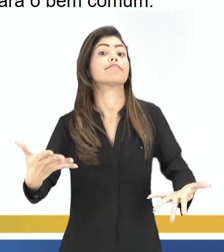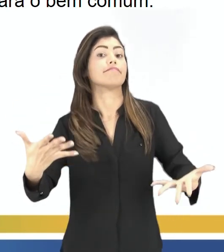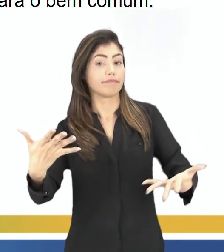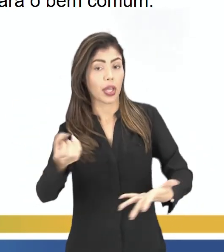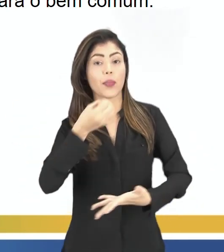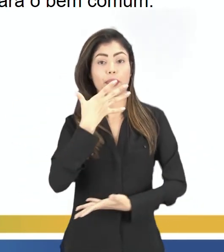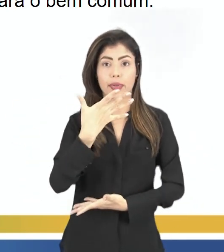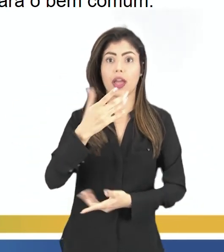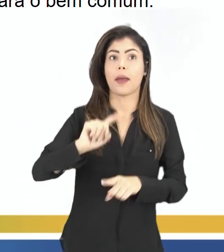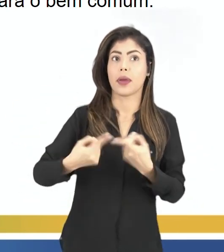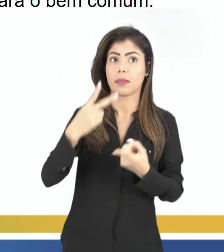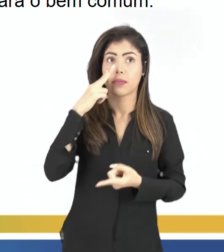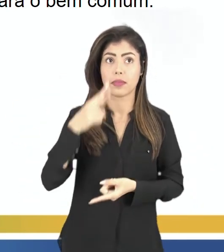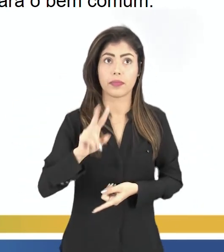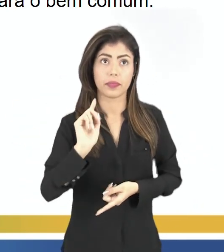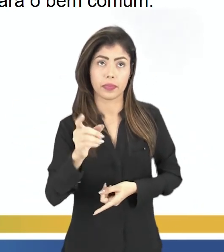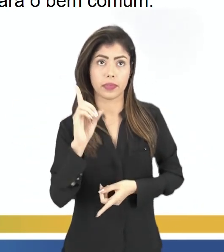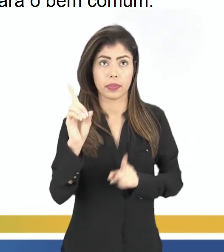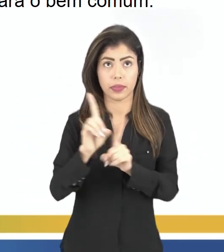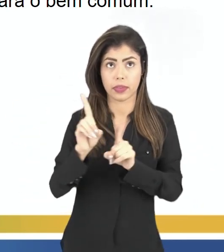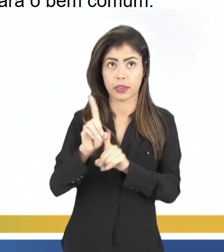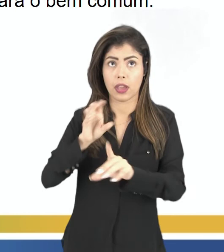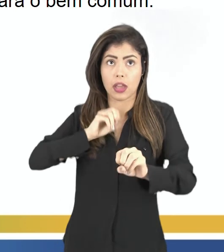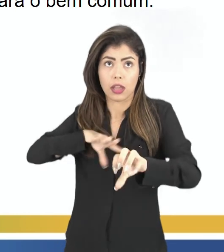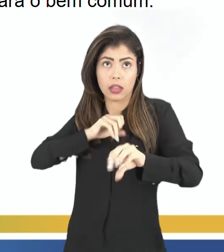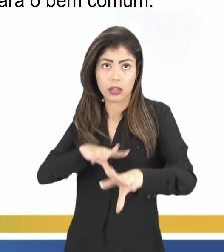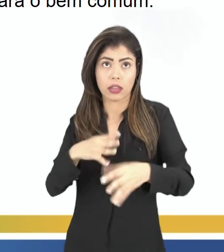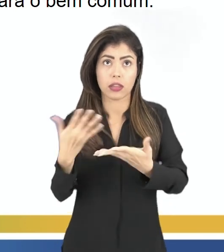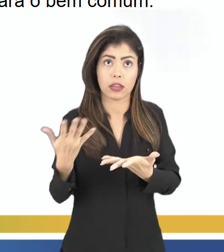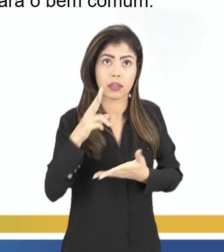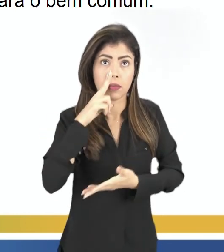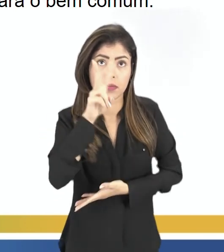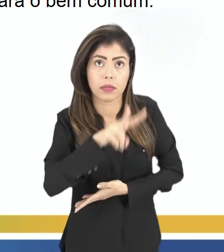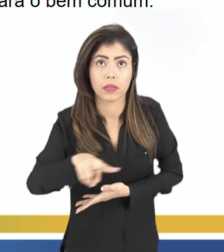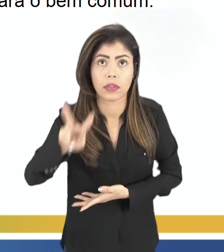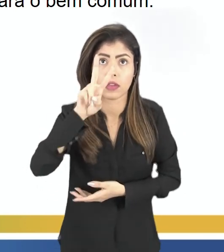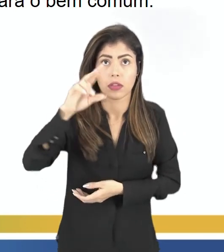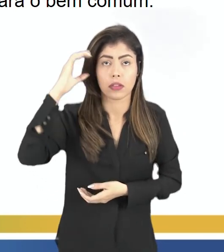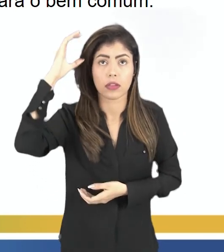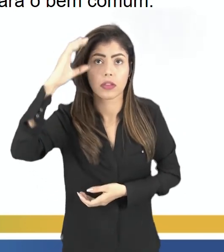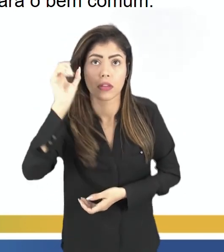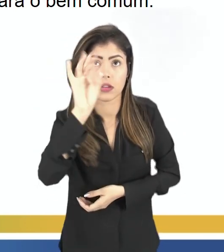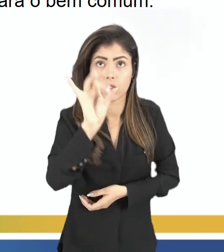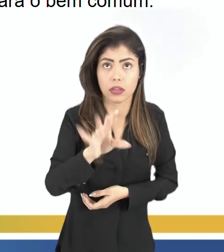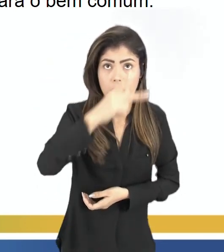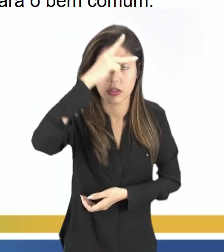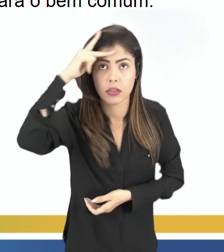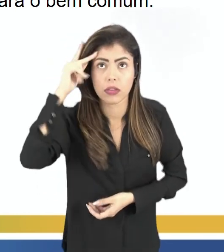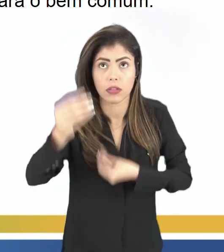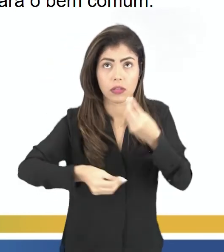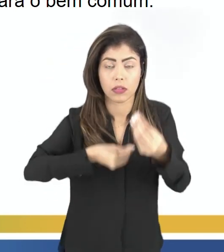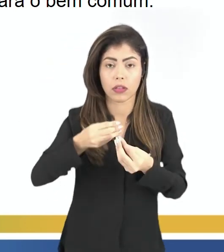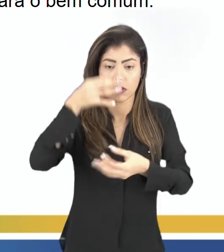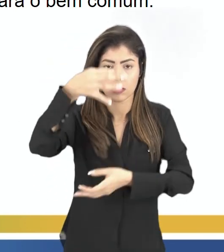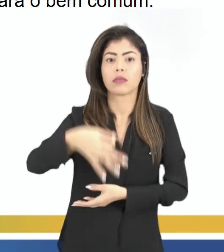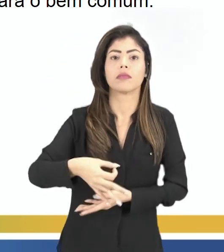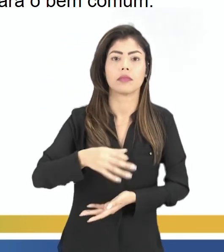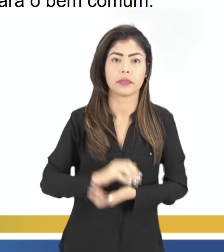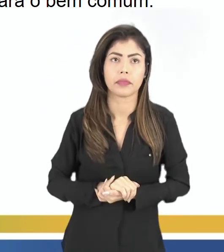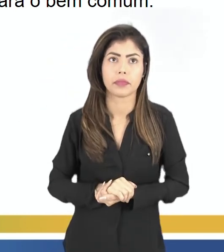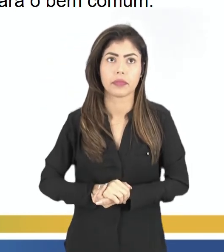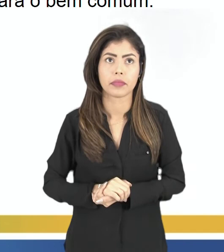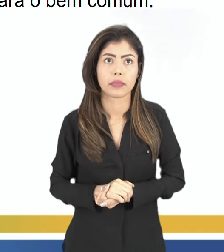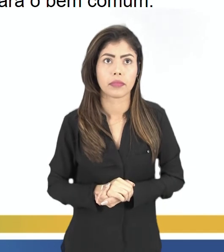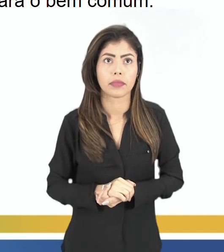me parece boa, mas vamos ver a D. A educação visa formar a consciência de cada pessoa para agir